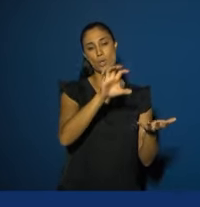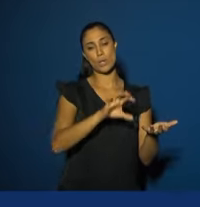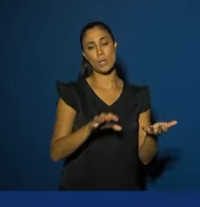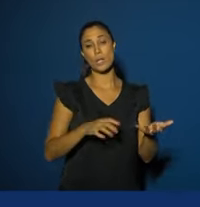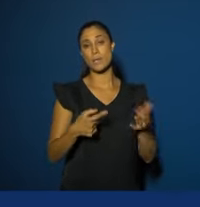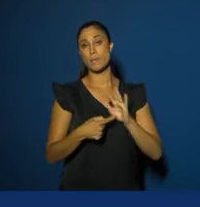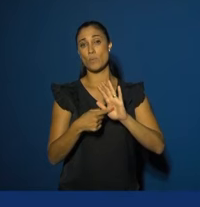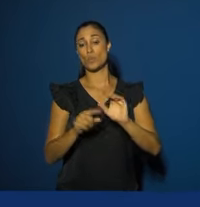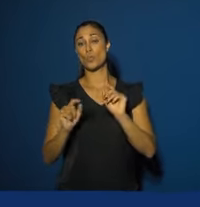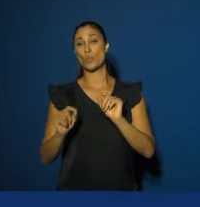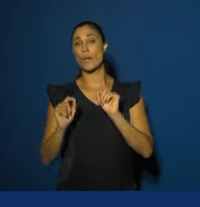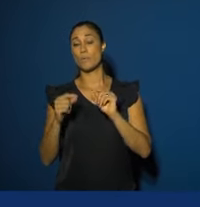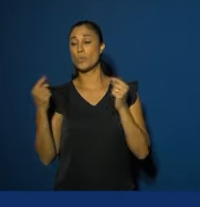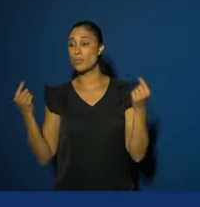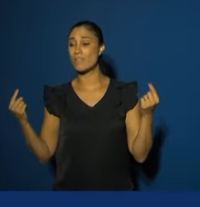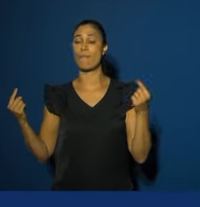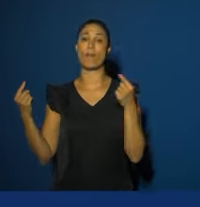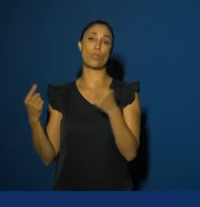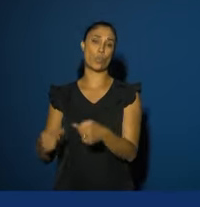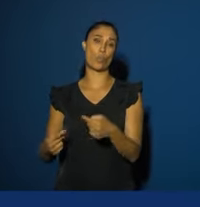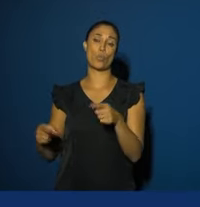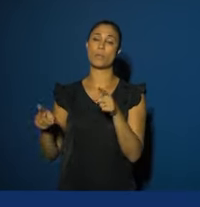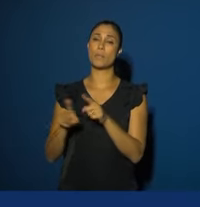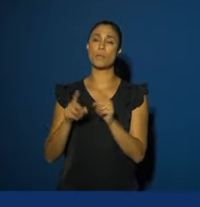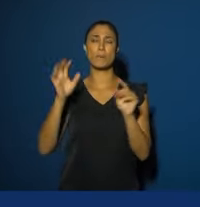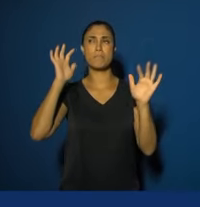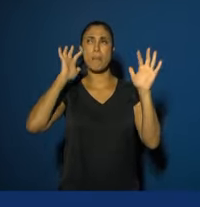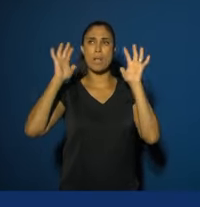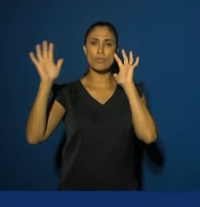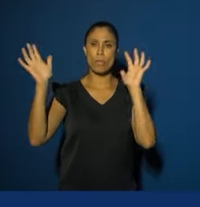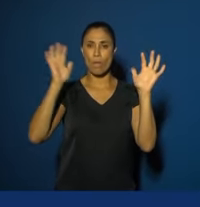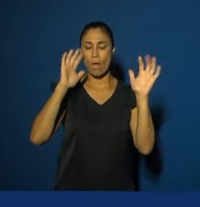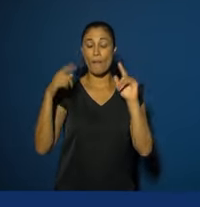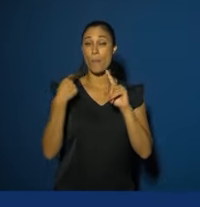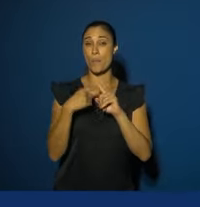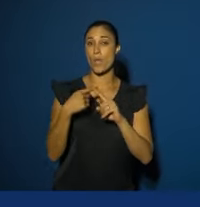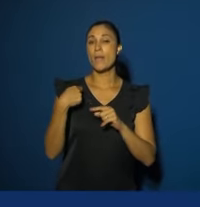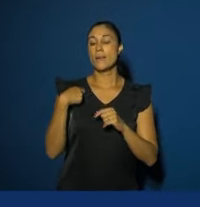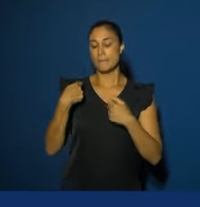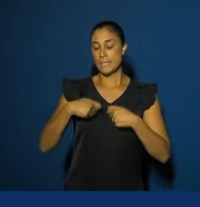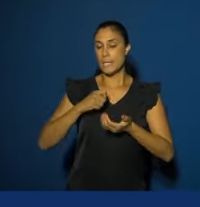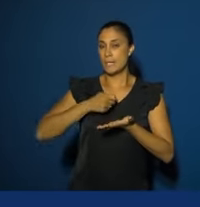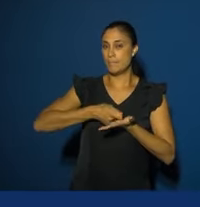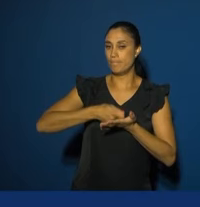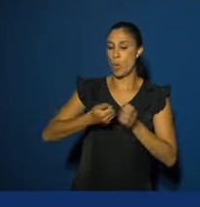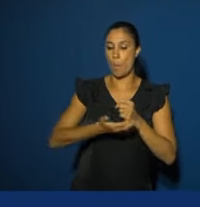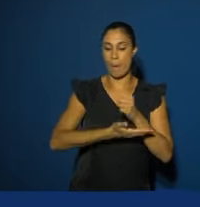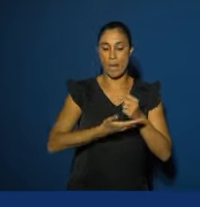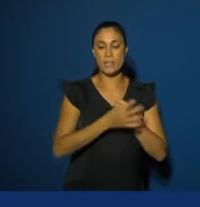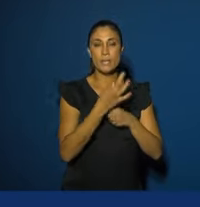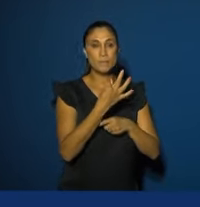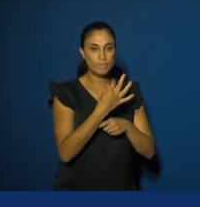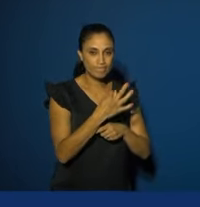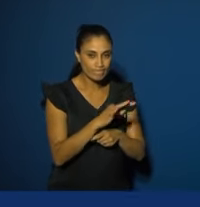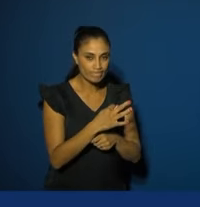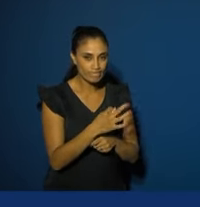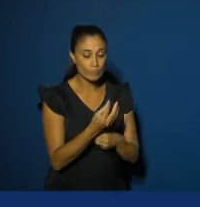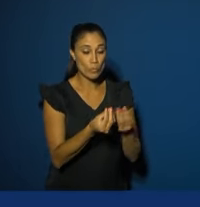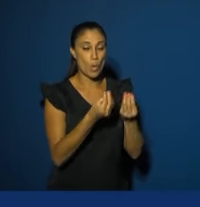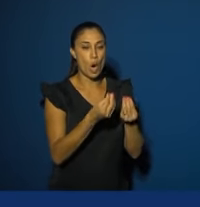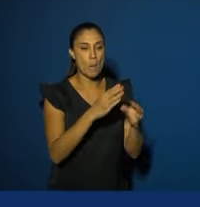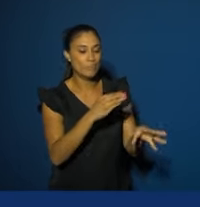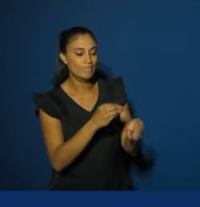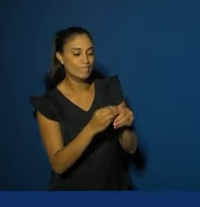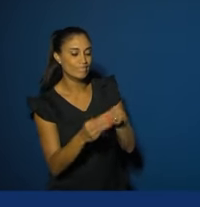mostrou evidentemente muito mais desafiadora do que se imaginava porque isso exige né uma base talvez técnica de onde Como Vai